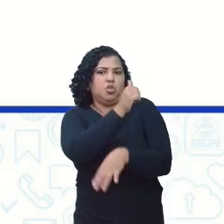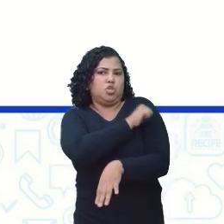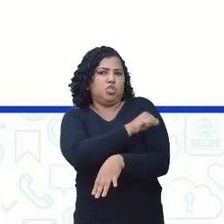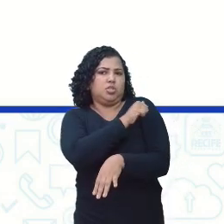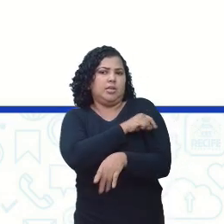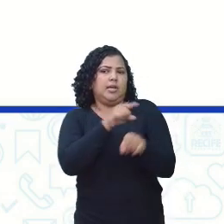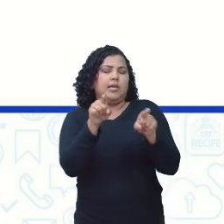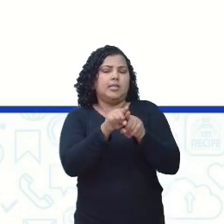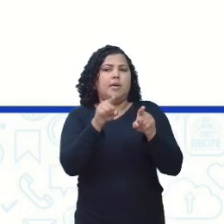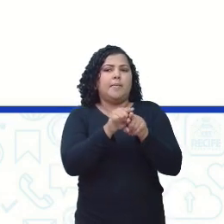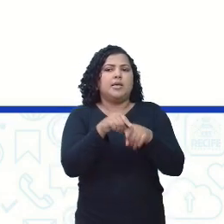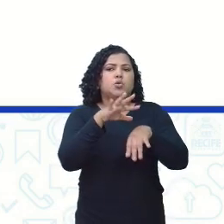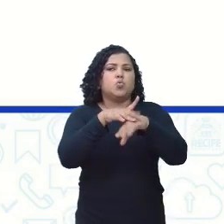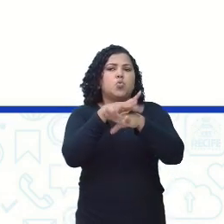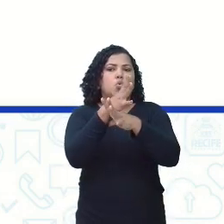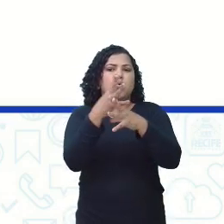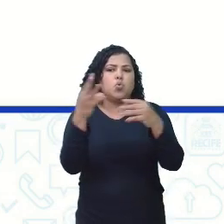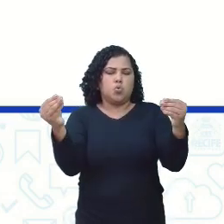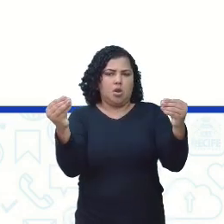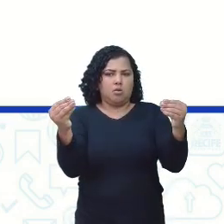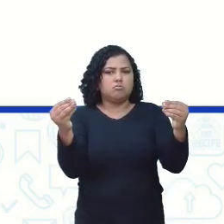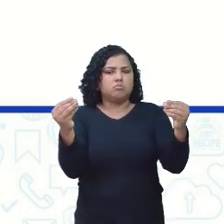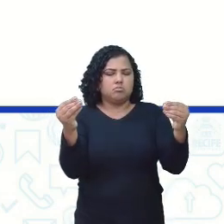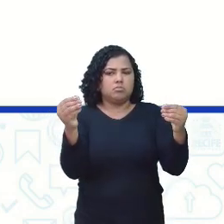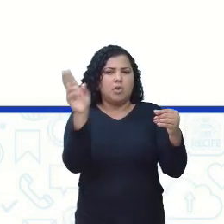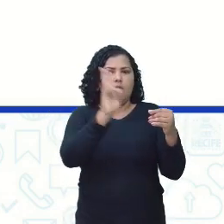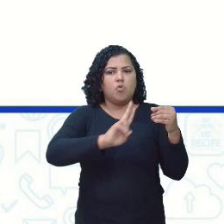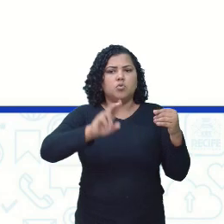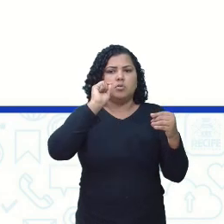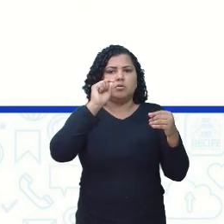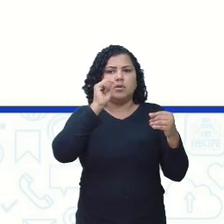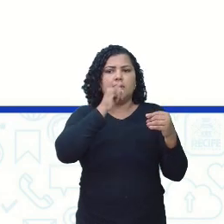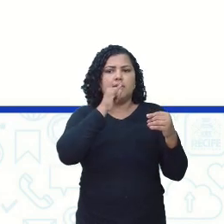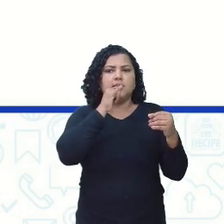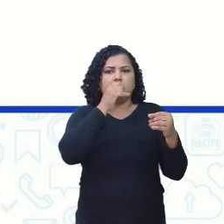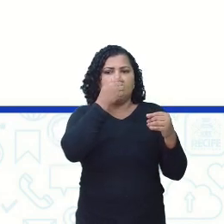de cura. Nesse caso, eles estavam, né, utilizando